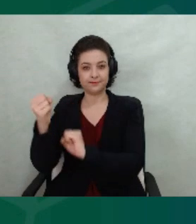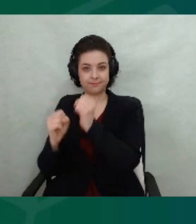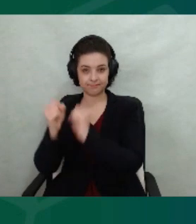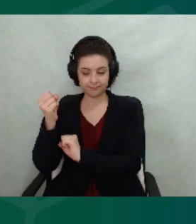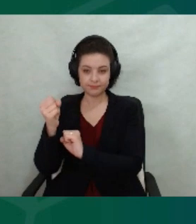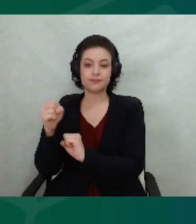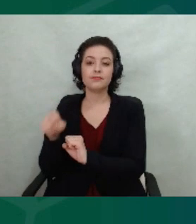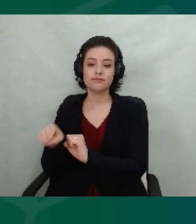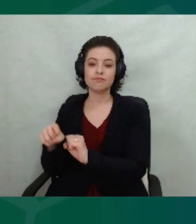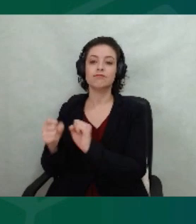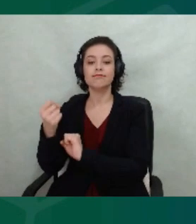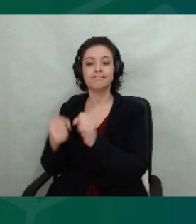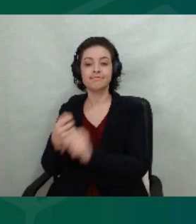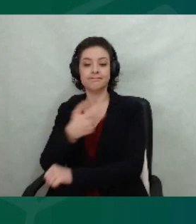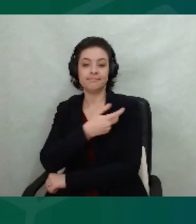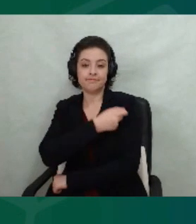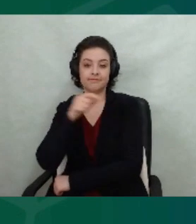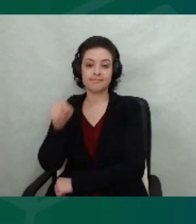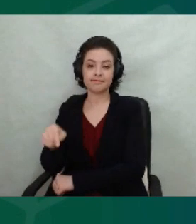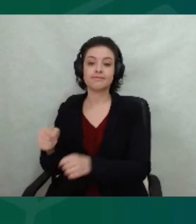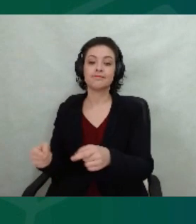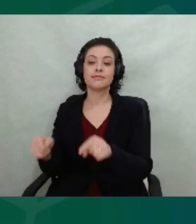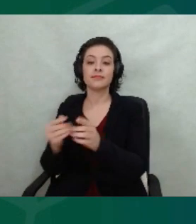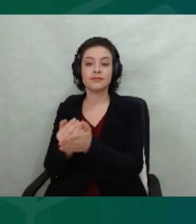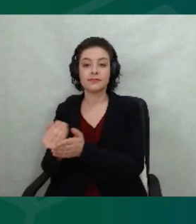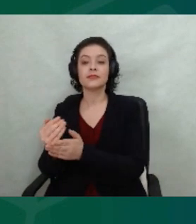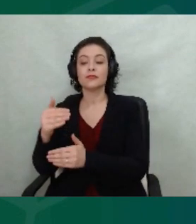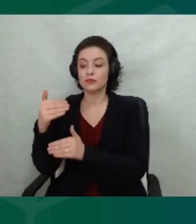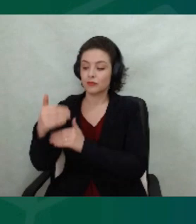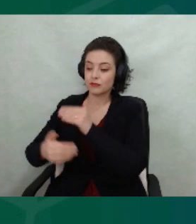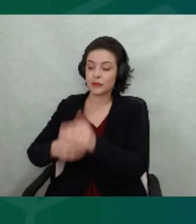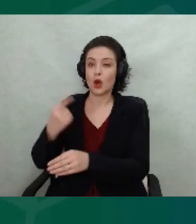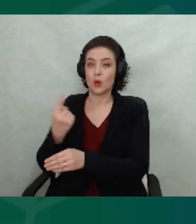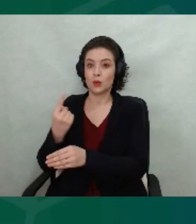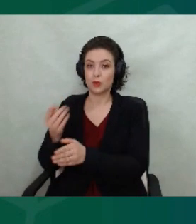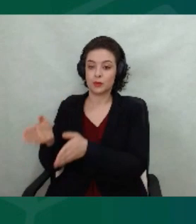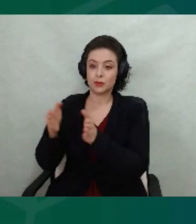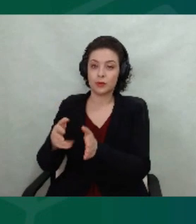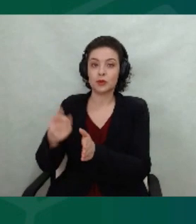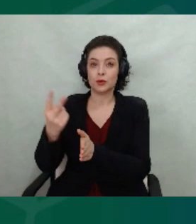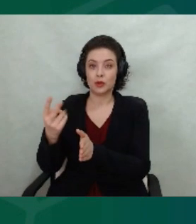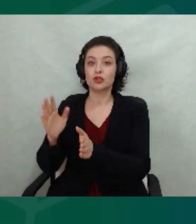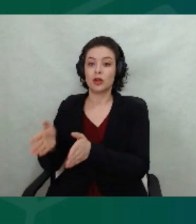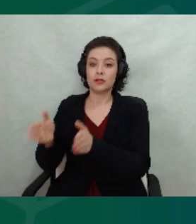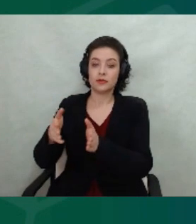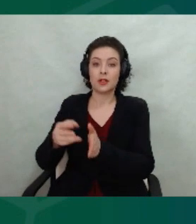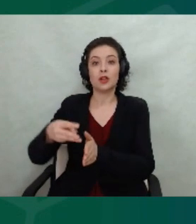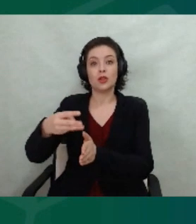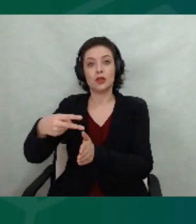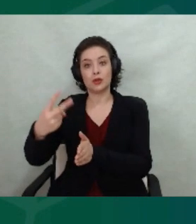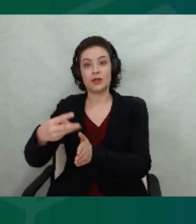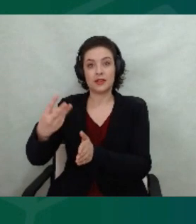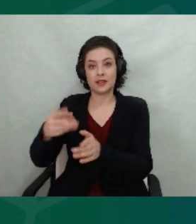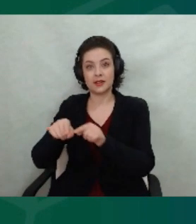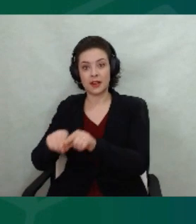esta vacina, ela passou pelas fases 1 e 2, 2 e 3, e agora está